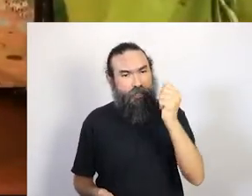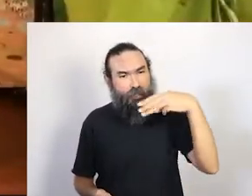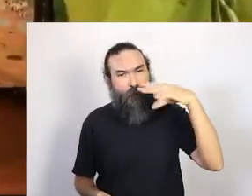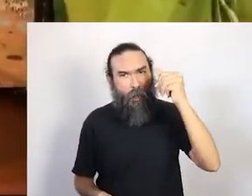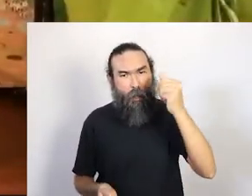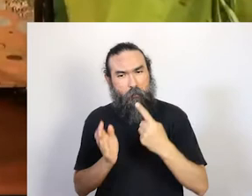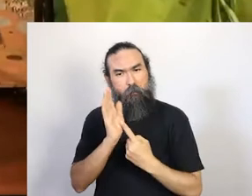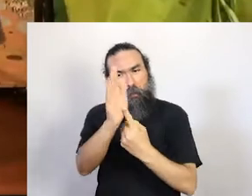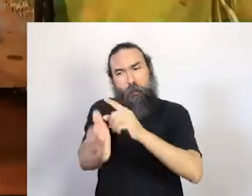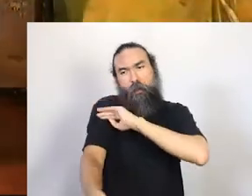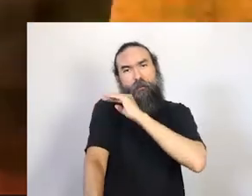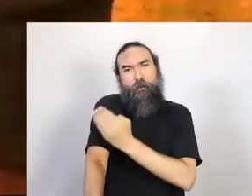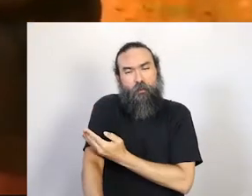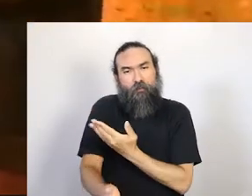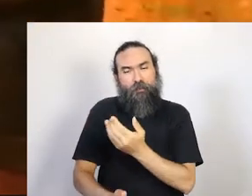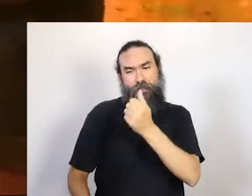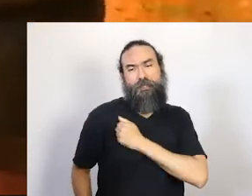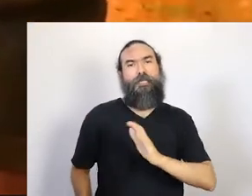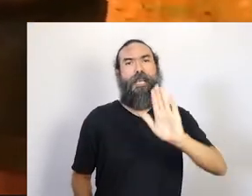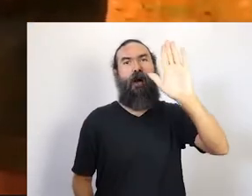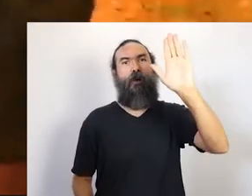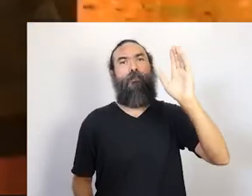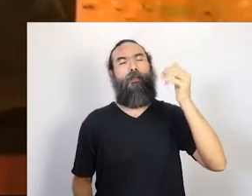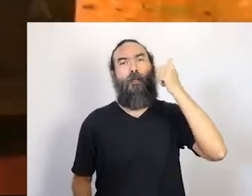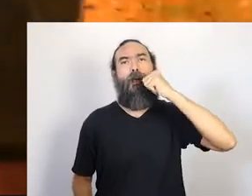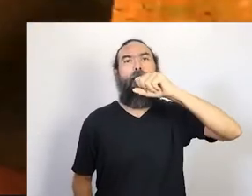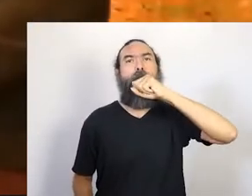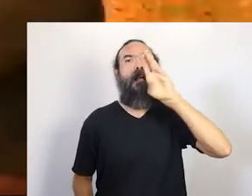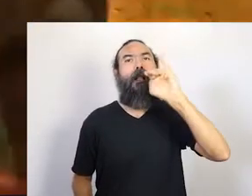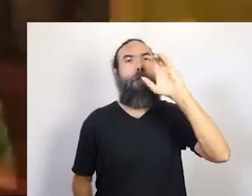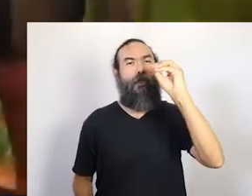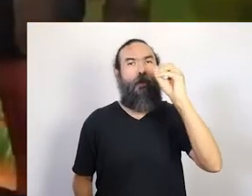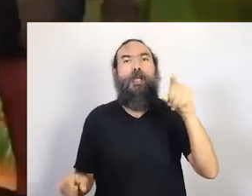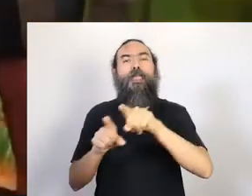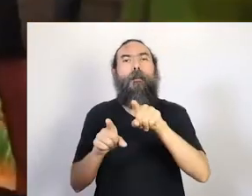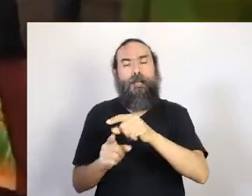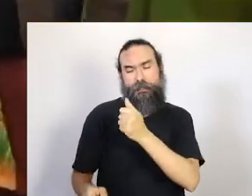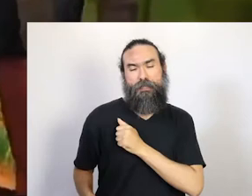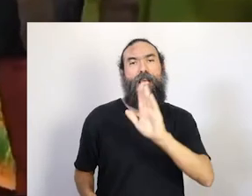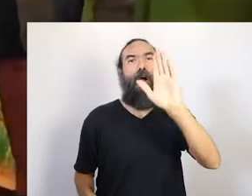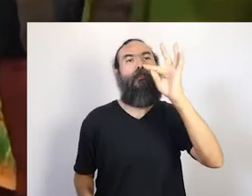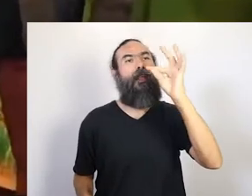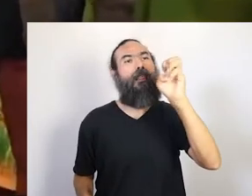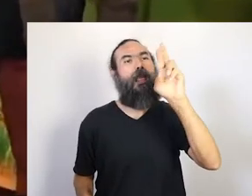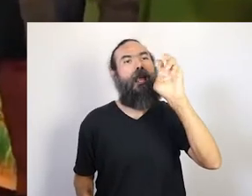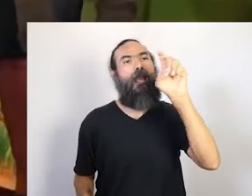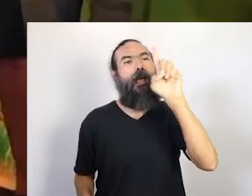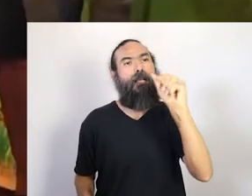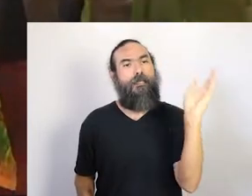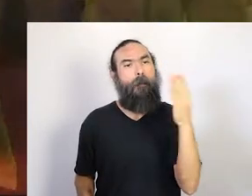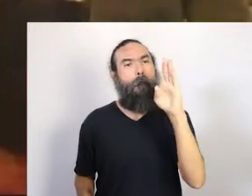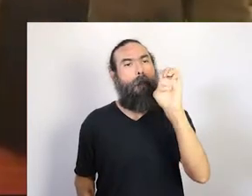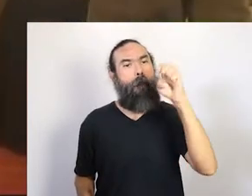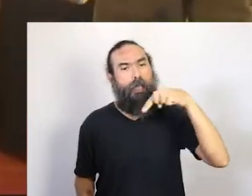sua força, né? Força. Salve, mãe Bill. Salve. Isso aí. Salve, Tereza de Benguela. Salve. Gente, muito emocionante. Também a